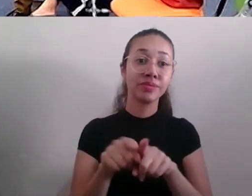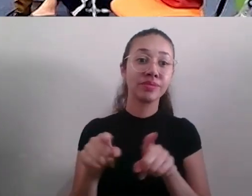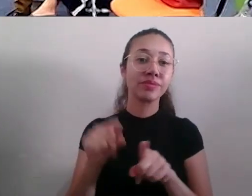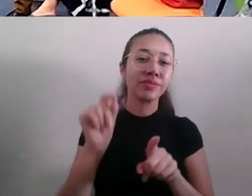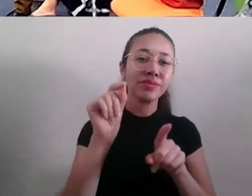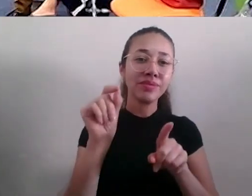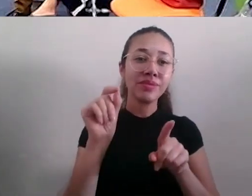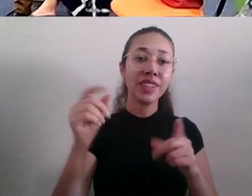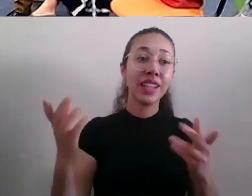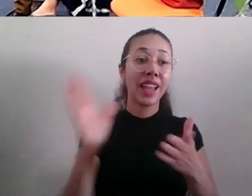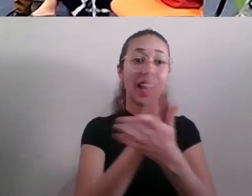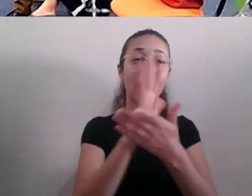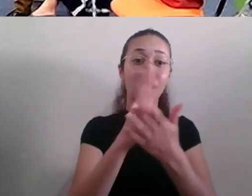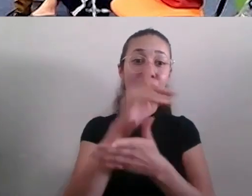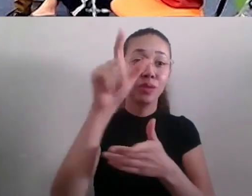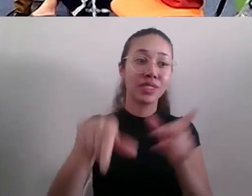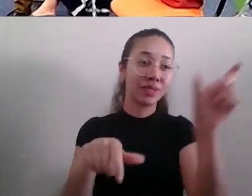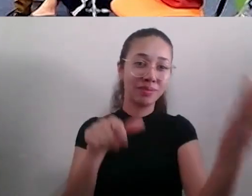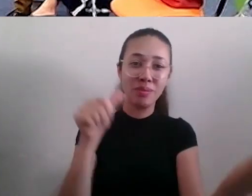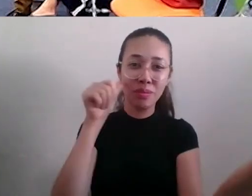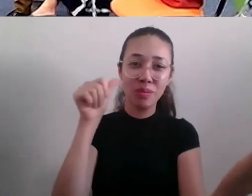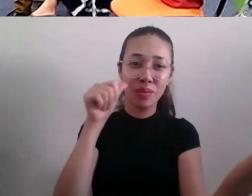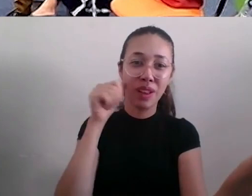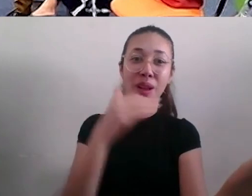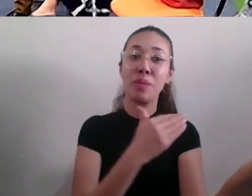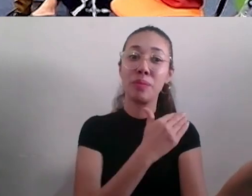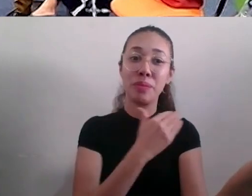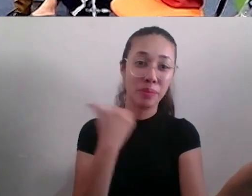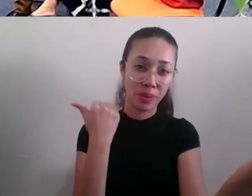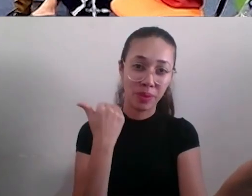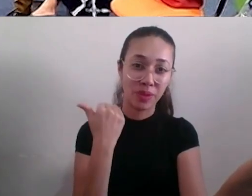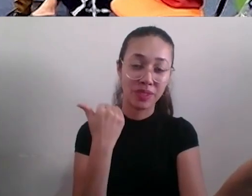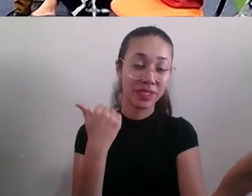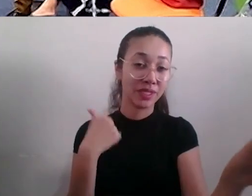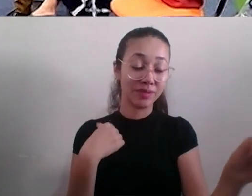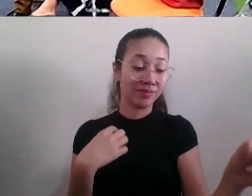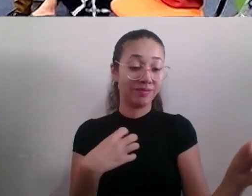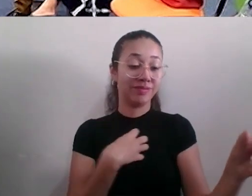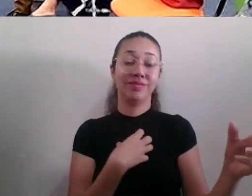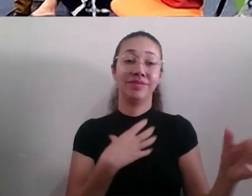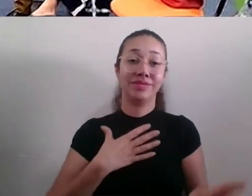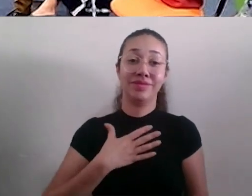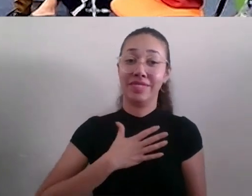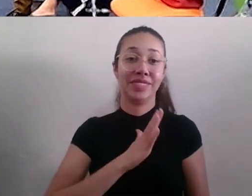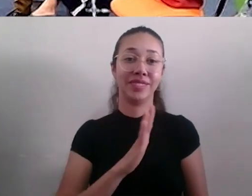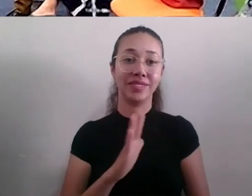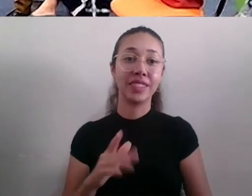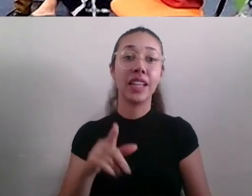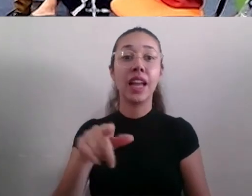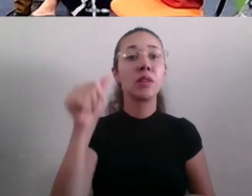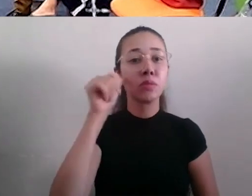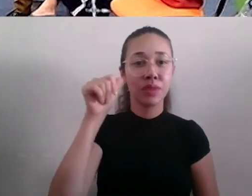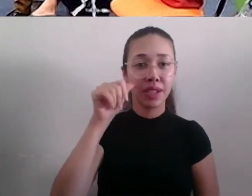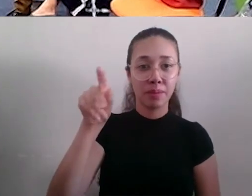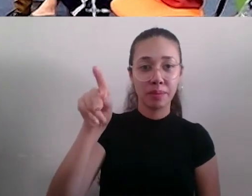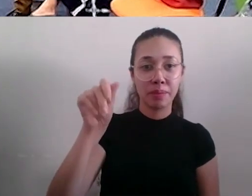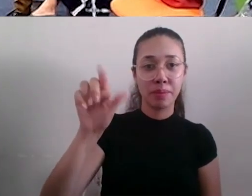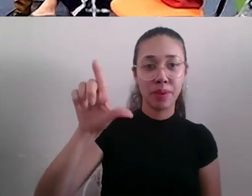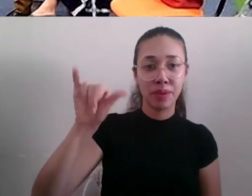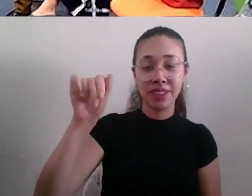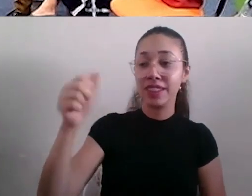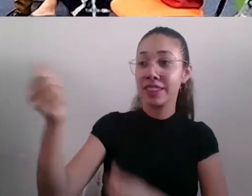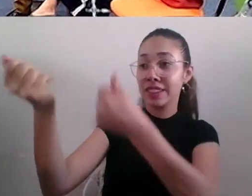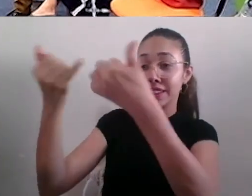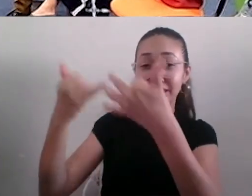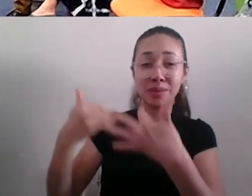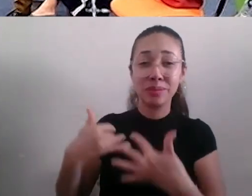especialmente quando as vítimas são mulheres, mas a Paulinha começou a me contar desse caso, e eu falei, chega, para de